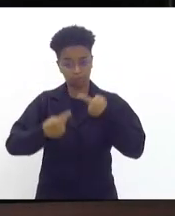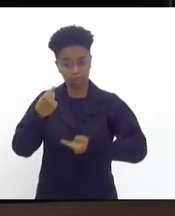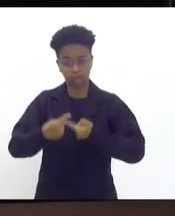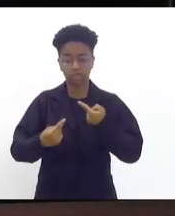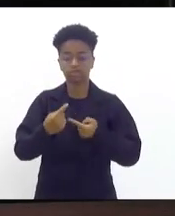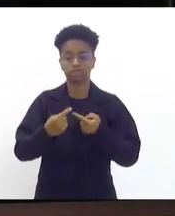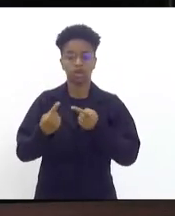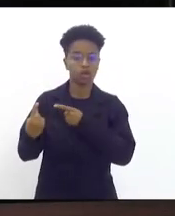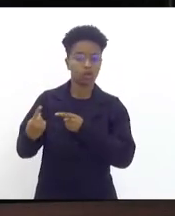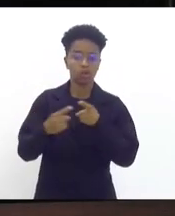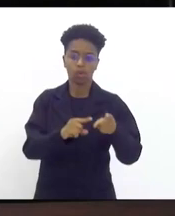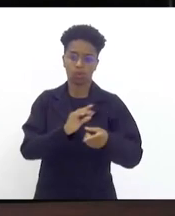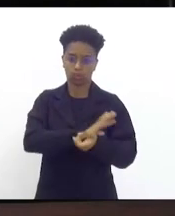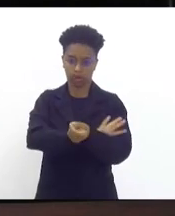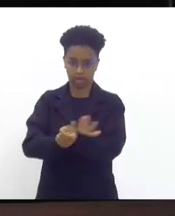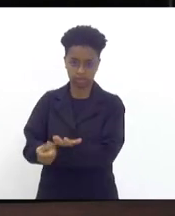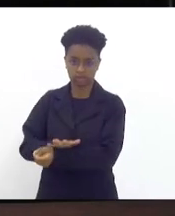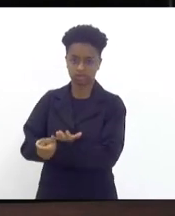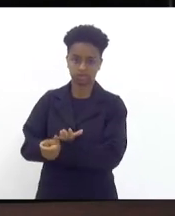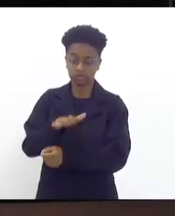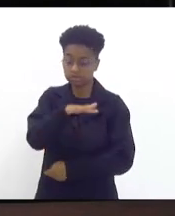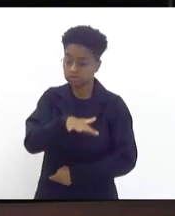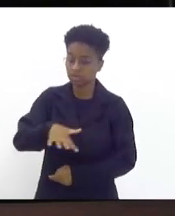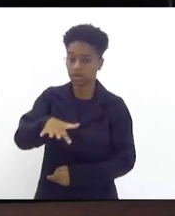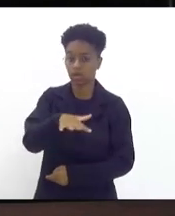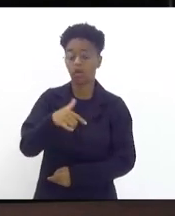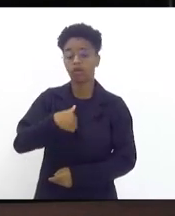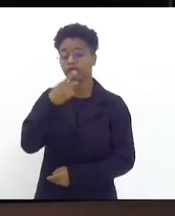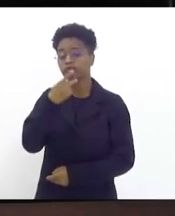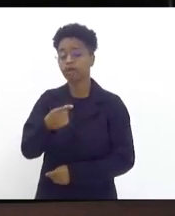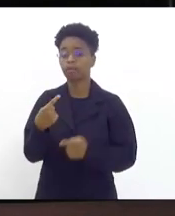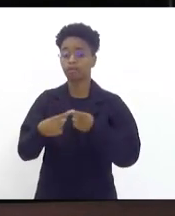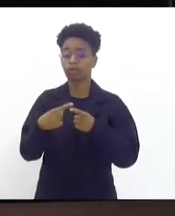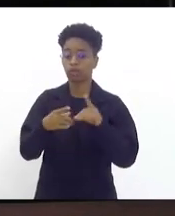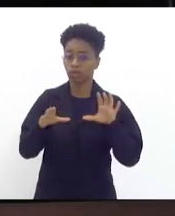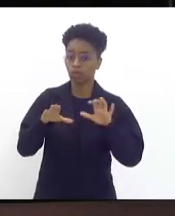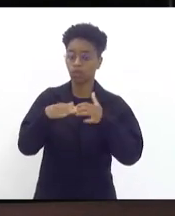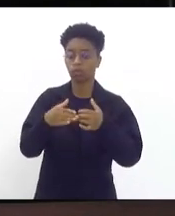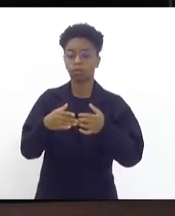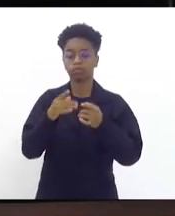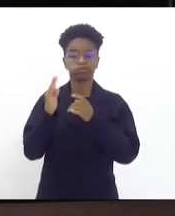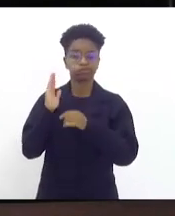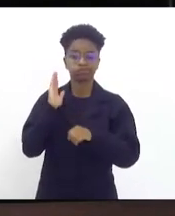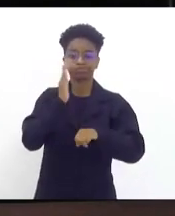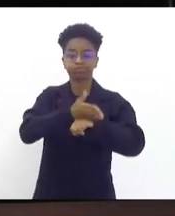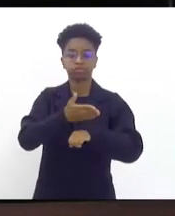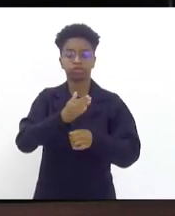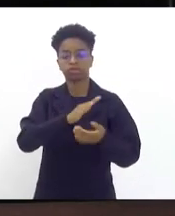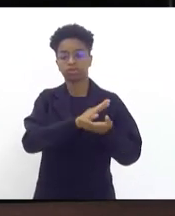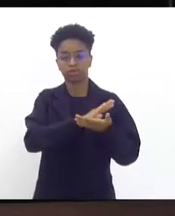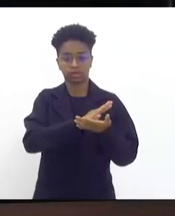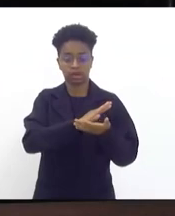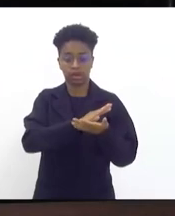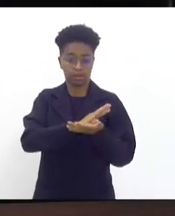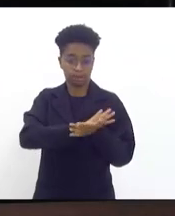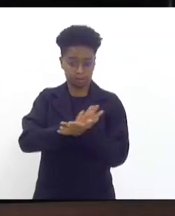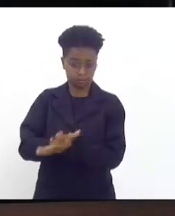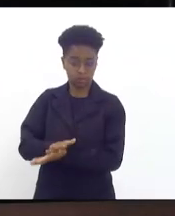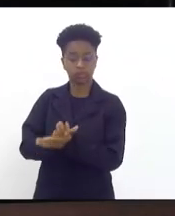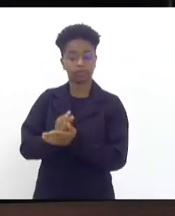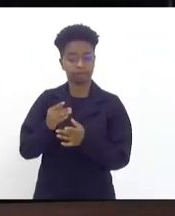combate ao racismo no Parlamento e falo isso porque a comissão de combate as discriminações Presidente tem se esforçado para isso